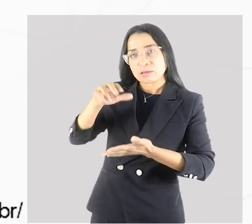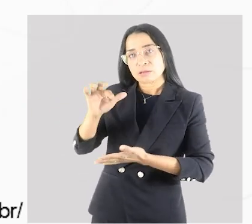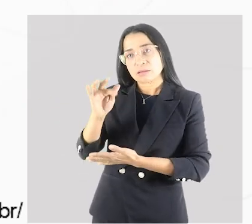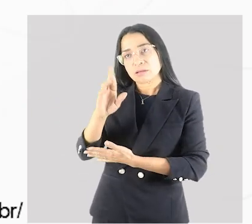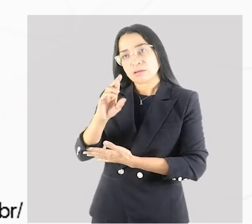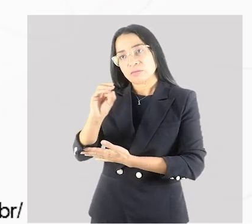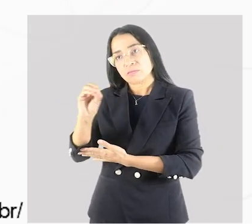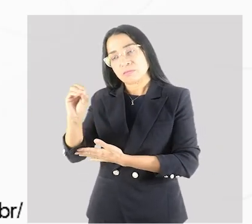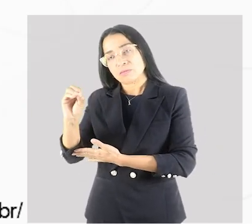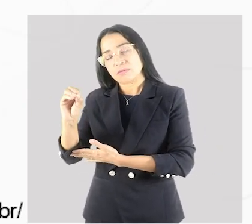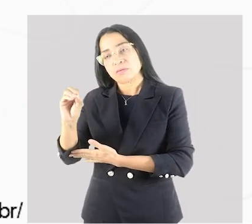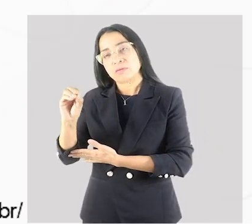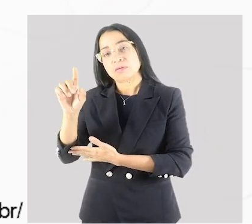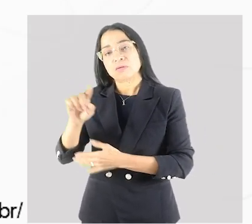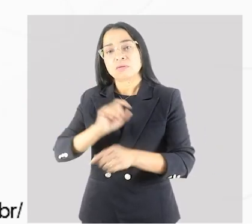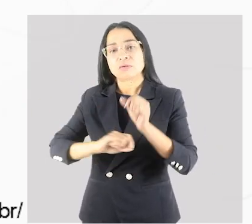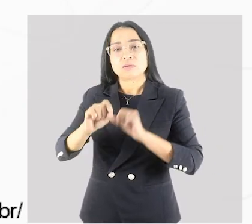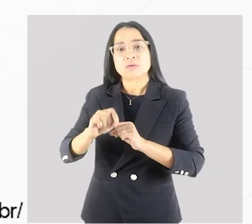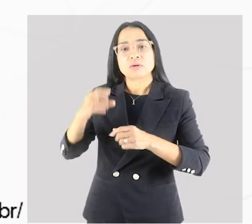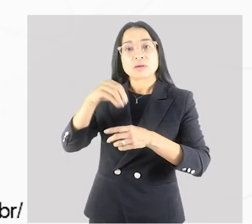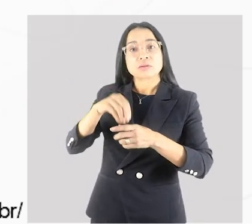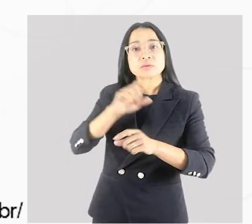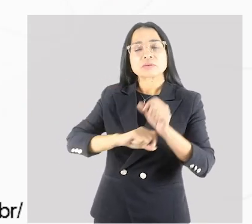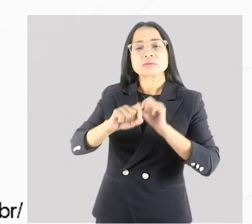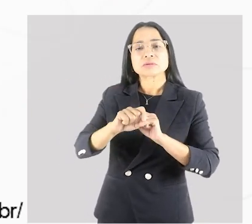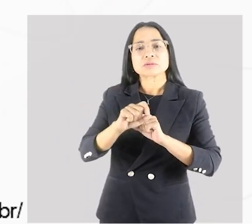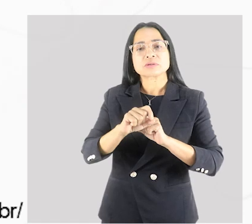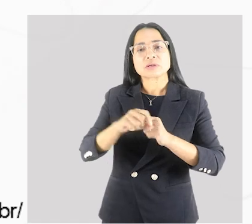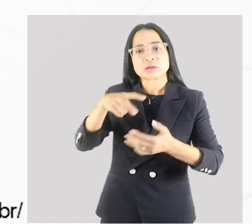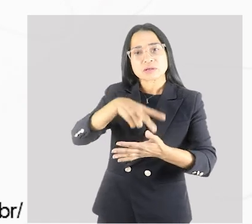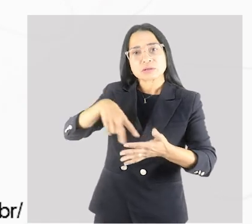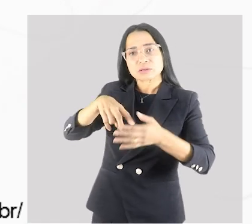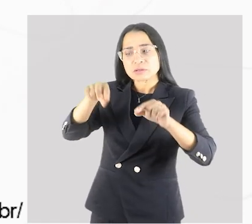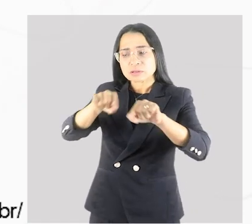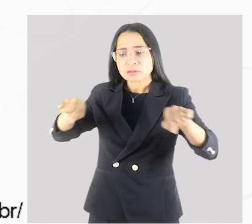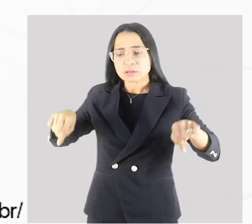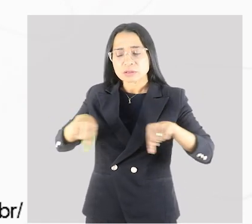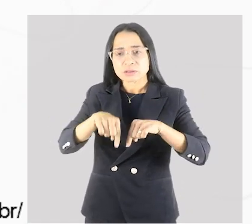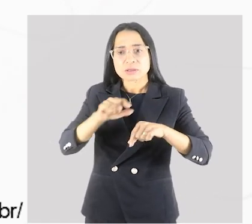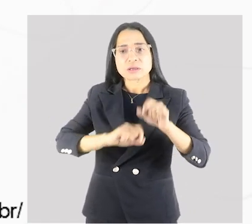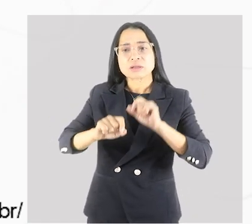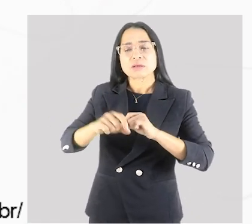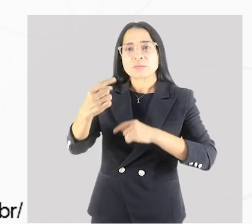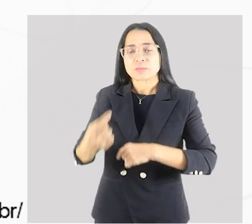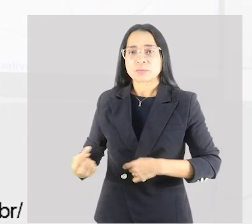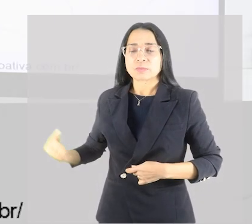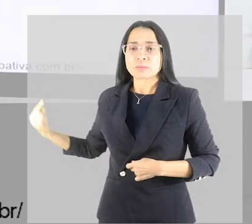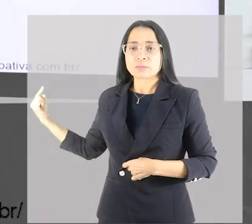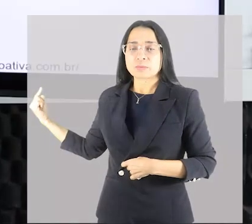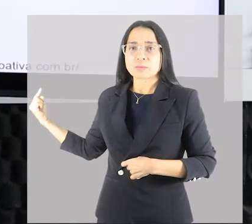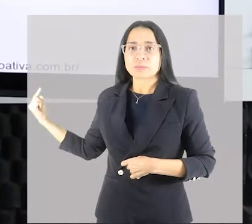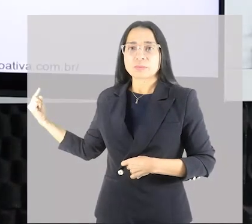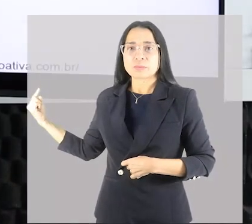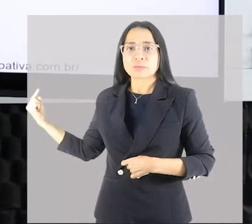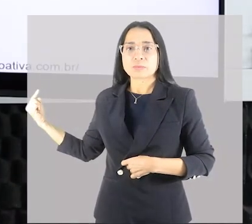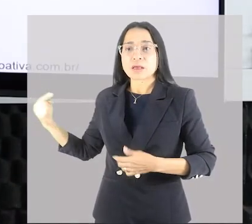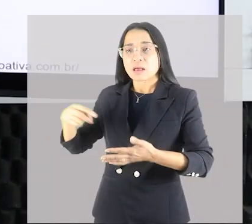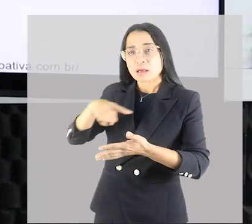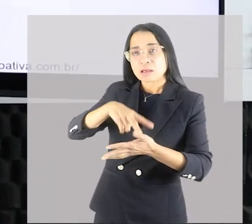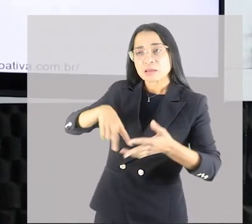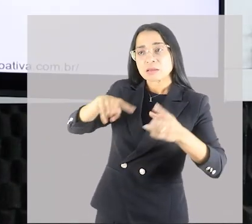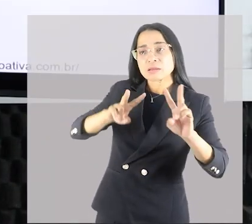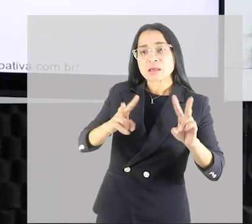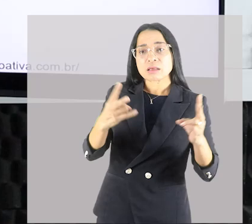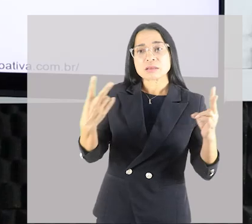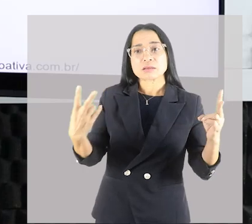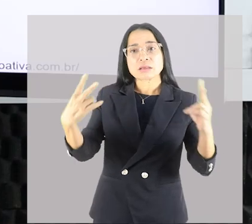de salão, beleza? E aí o que são as danças de salão? São aquelas dançadas aos pares. Lembrando que as danças